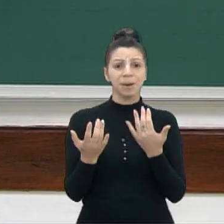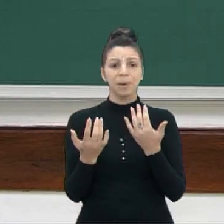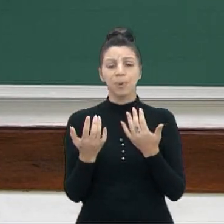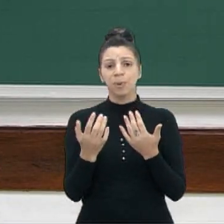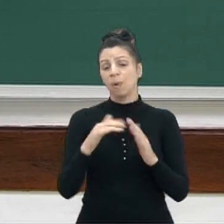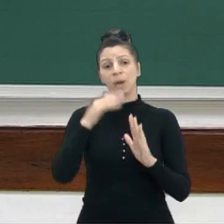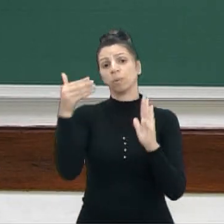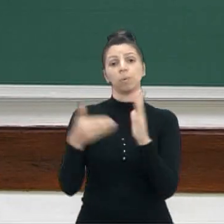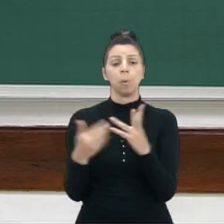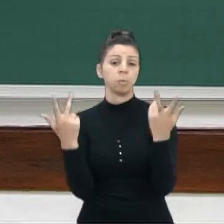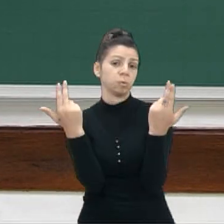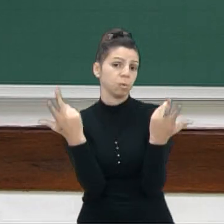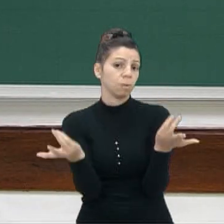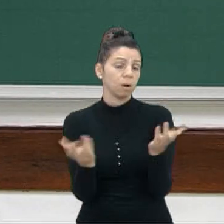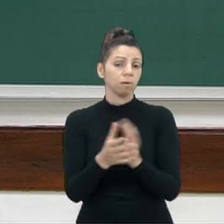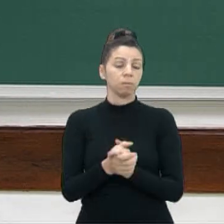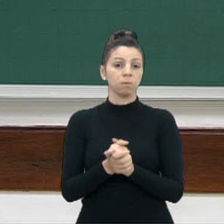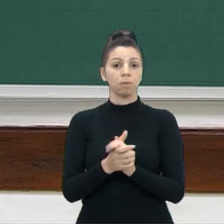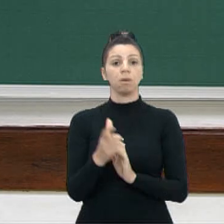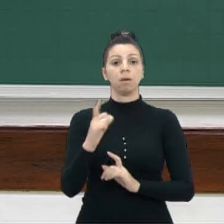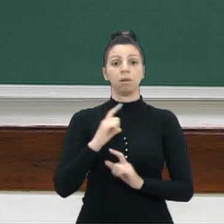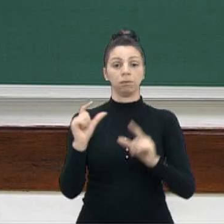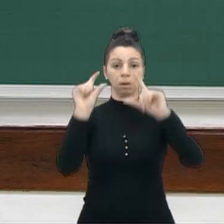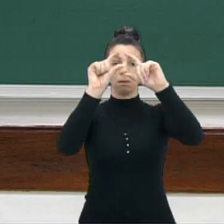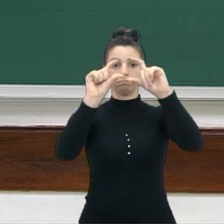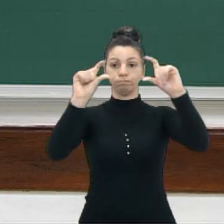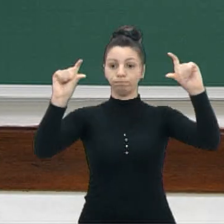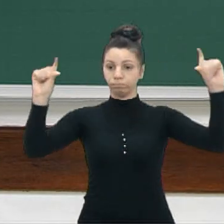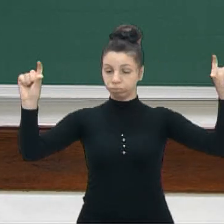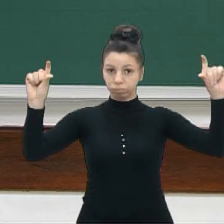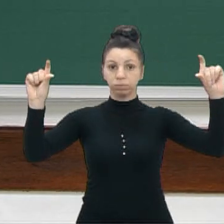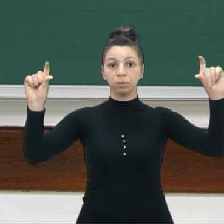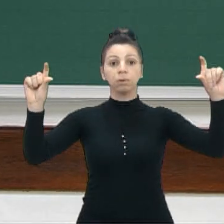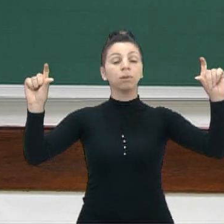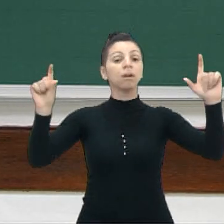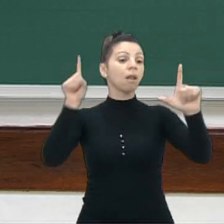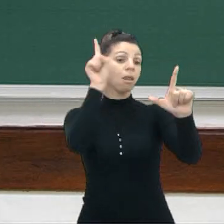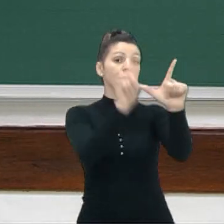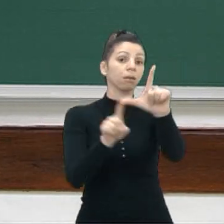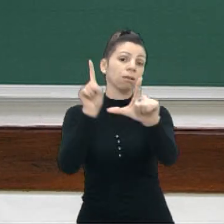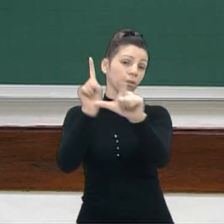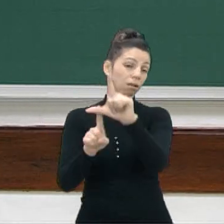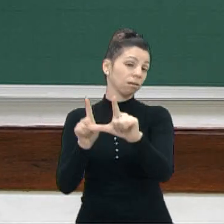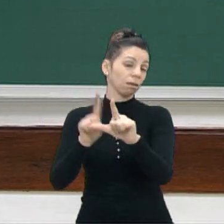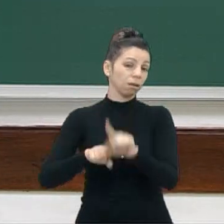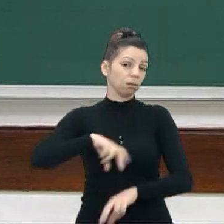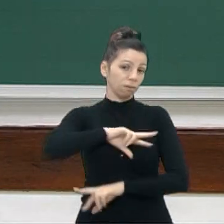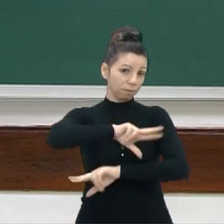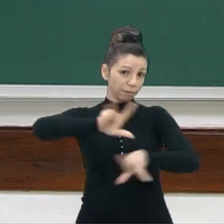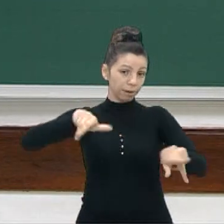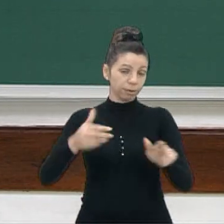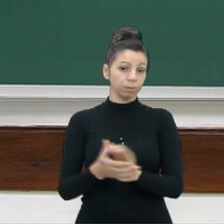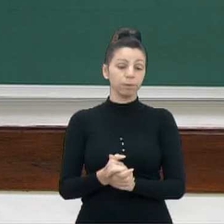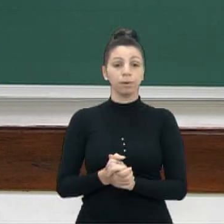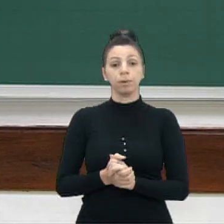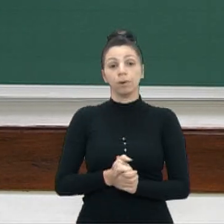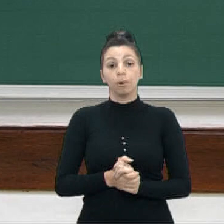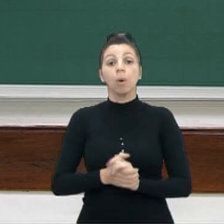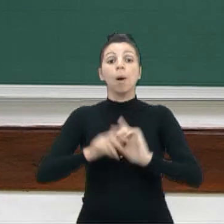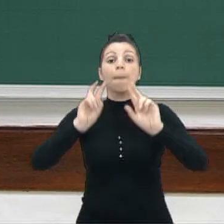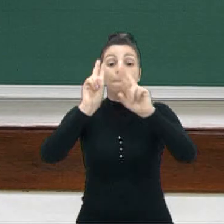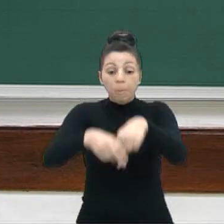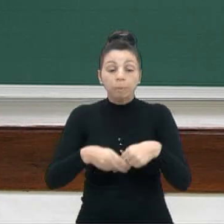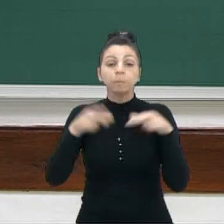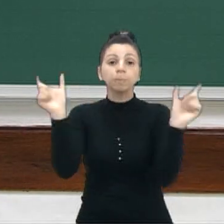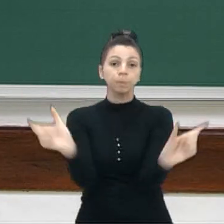uma expressão aqui, eu tenho uma expressão algébrica com várias letras, por isso que nós chamamos de